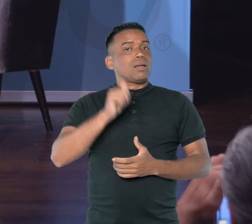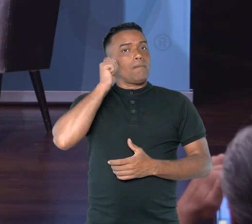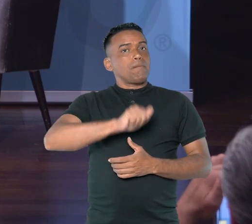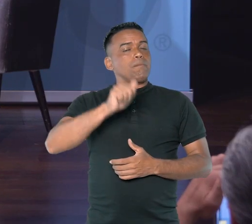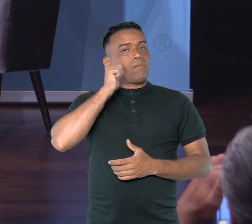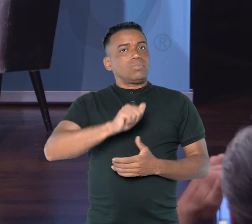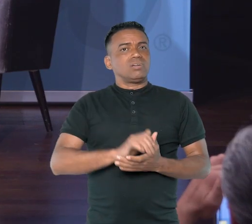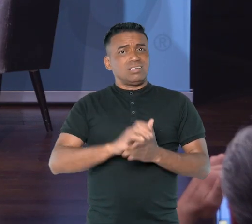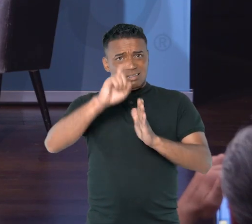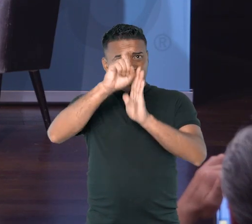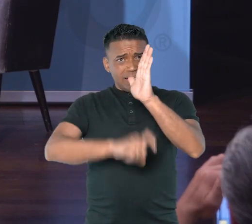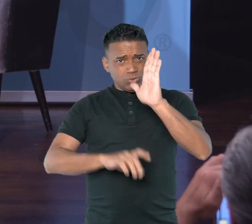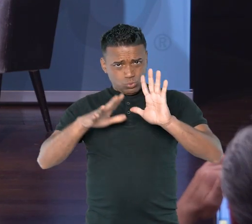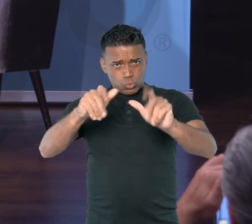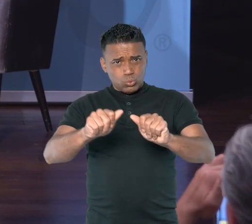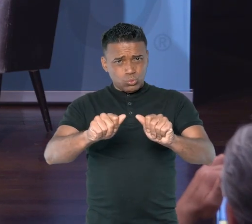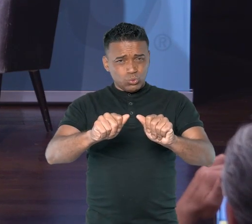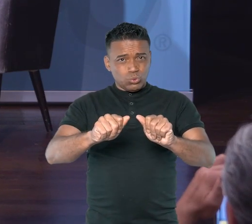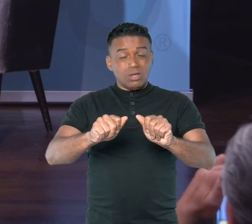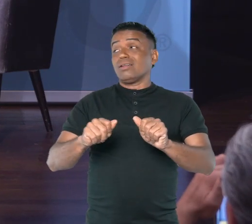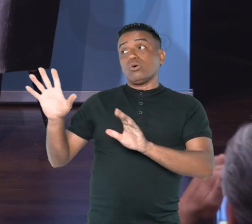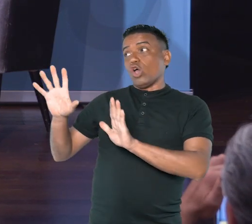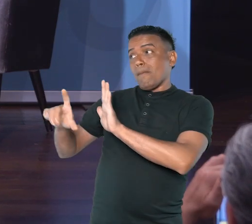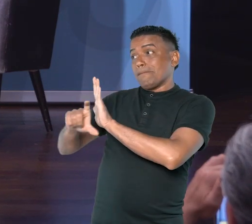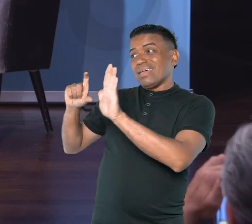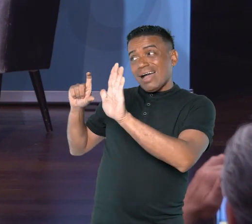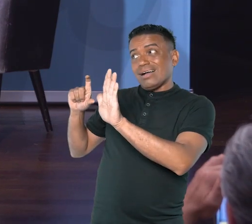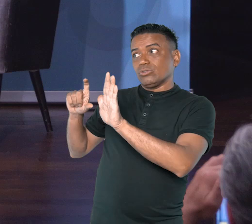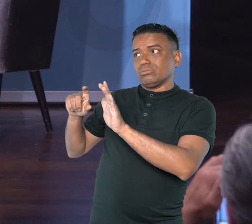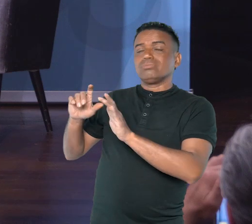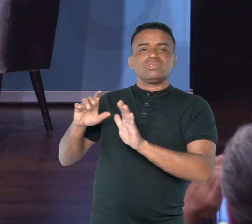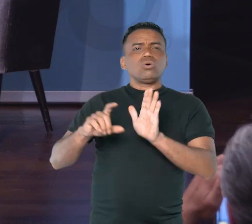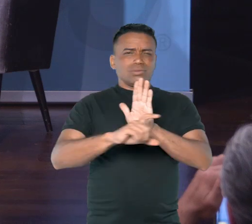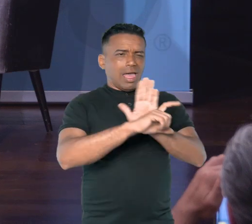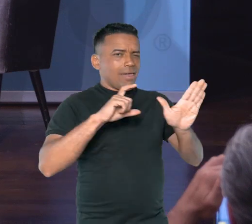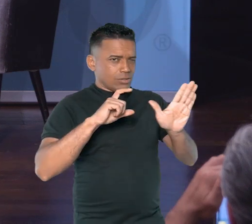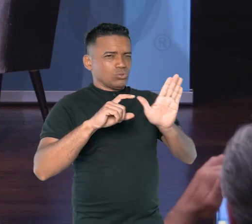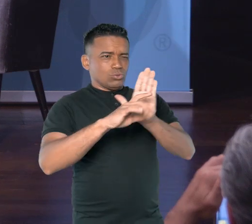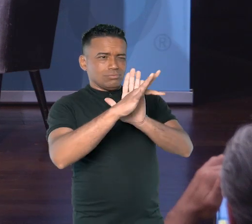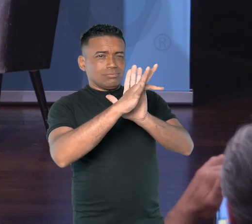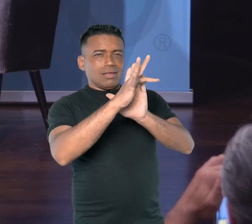que... Eu leio tudo, qual o tempo que a gente tem? Não, né? Uma parte. Não está grande. Deixa eu só achar um trecho aqui.